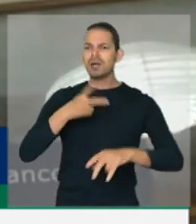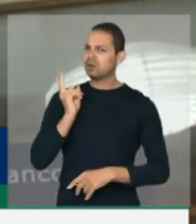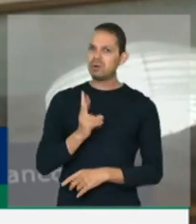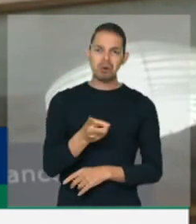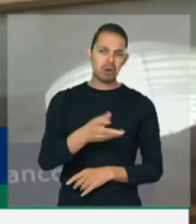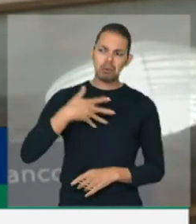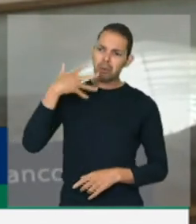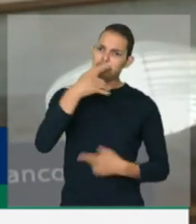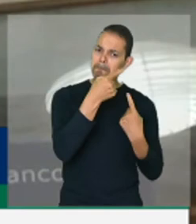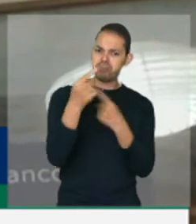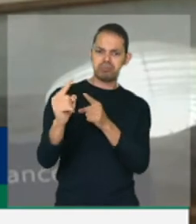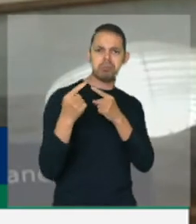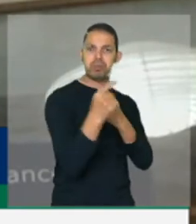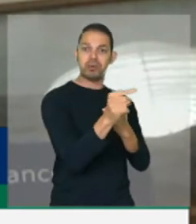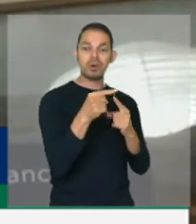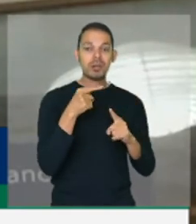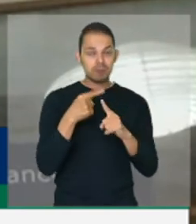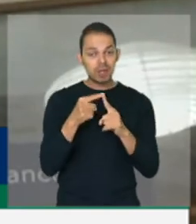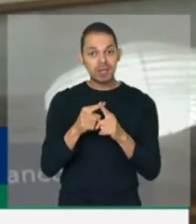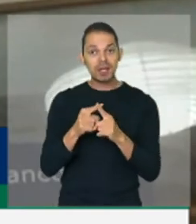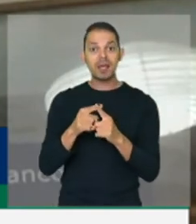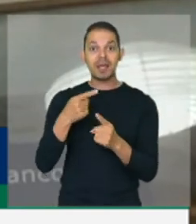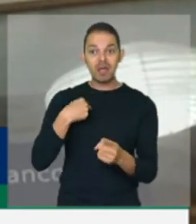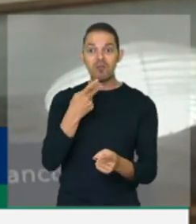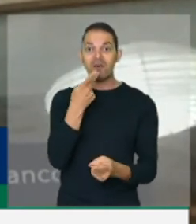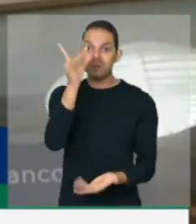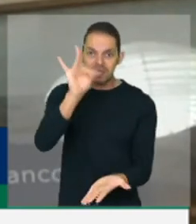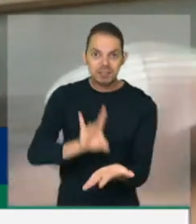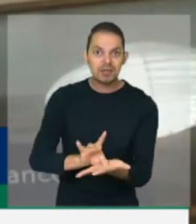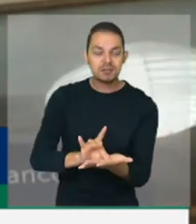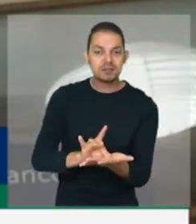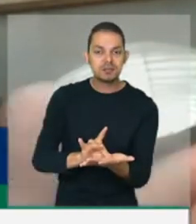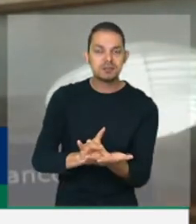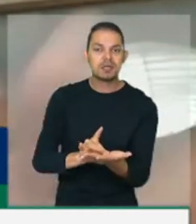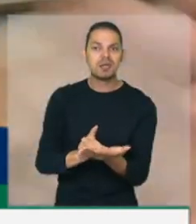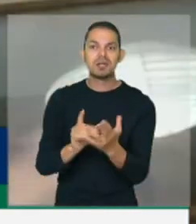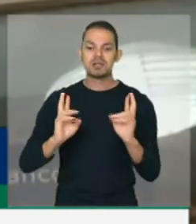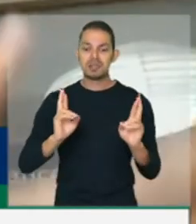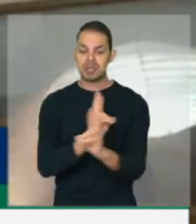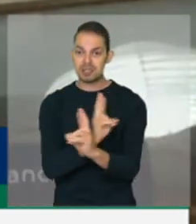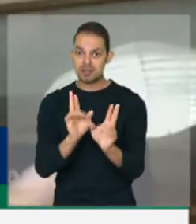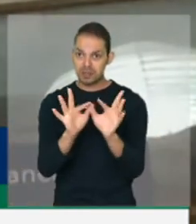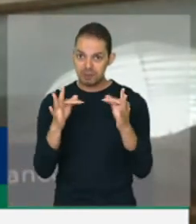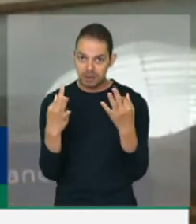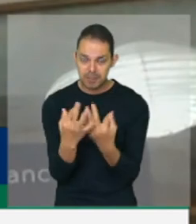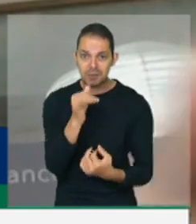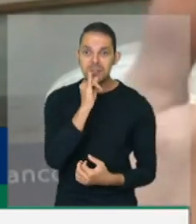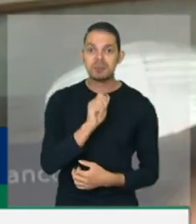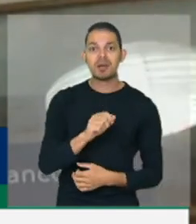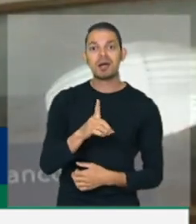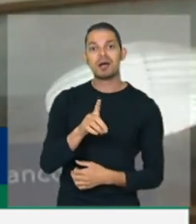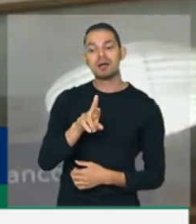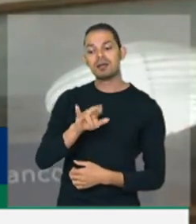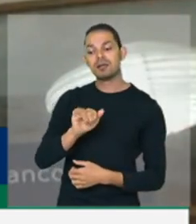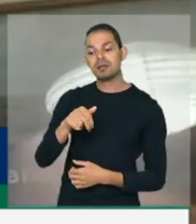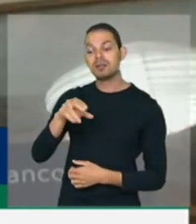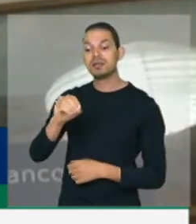fazendo. Porque digo fatos. Falo das relações da família com o Adriano,